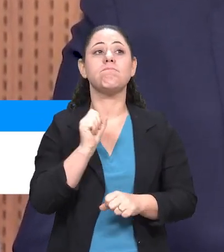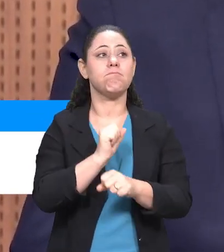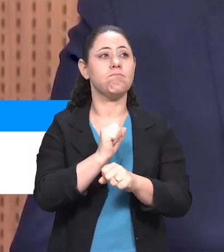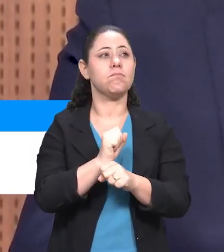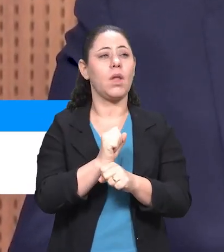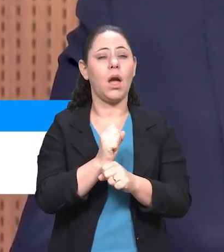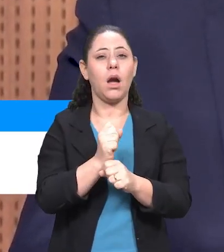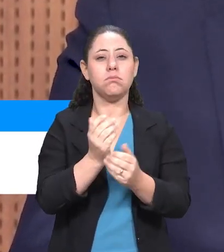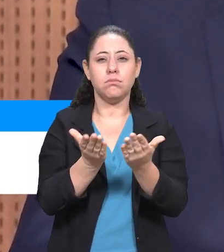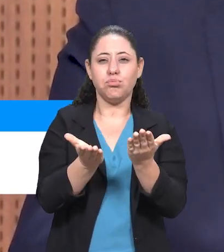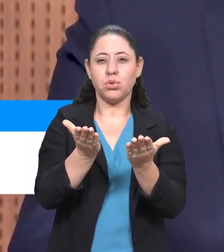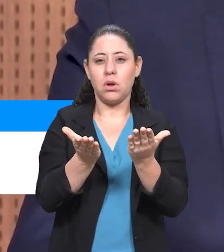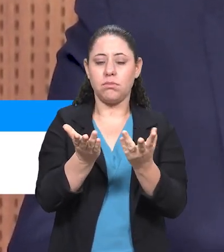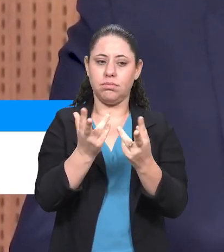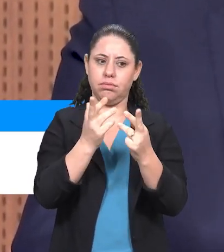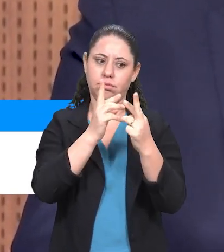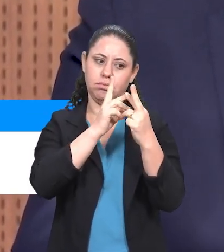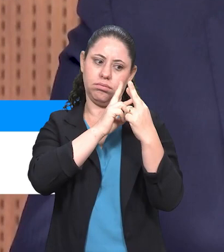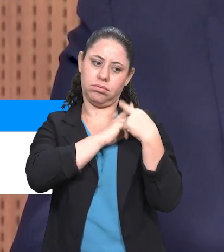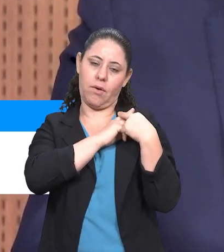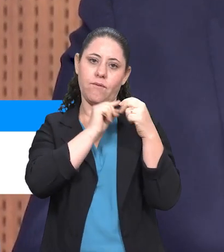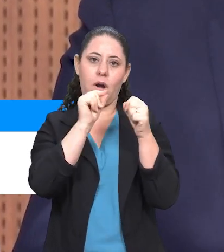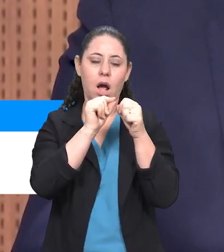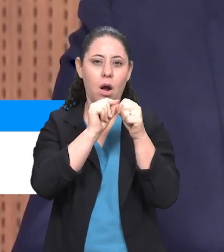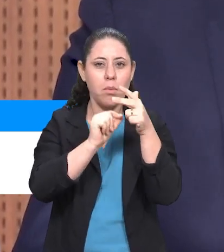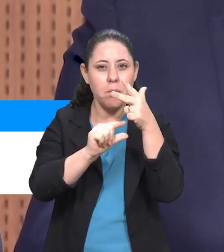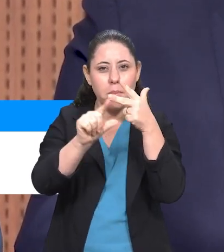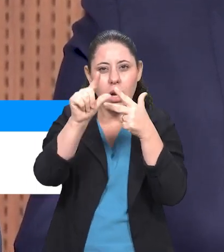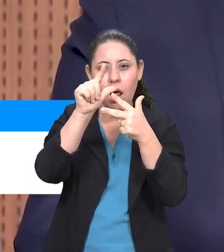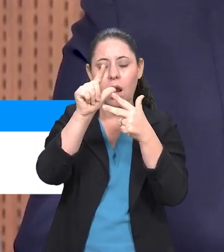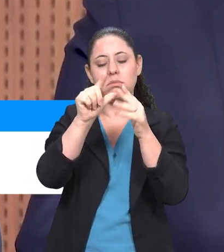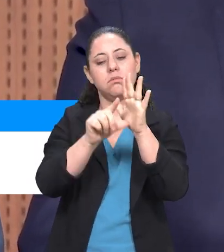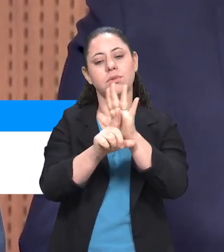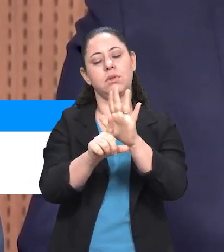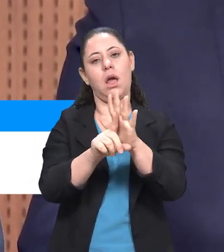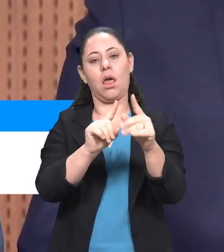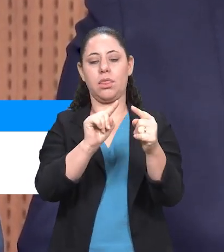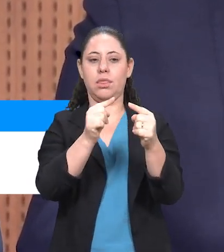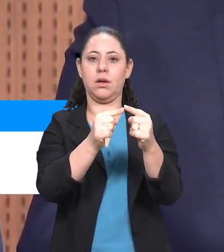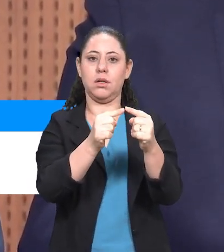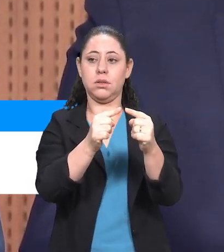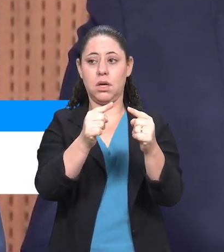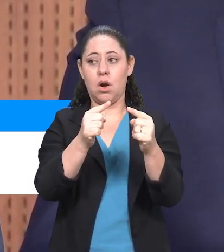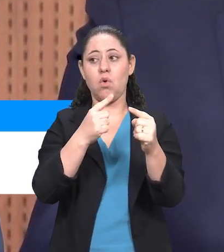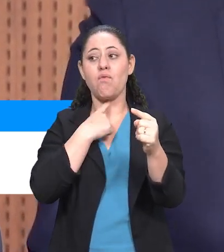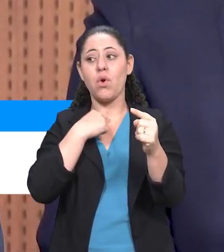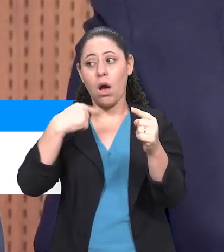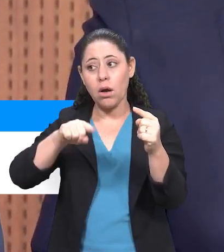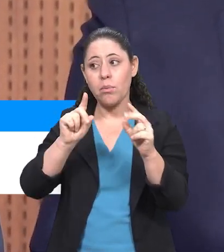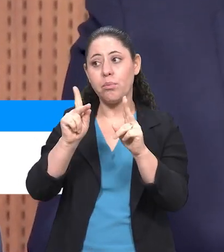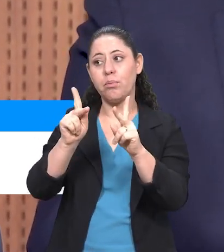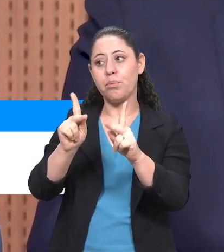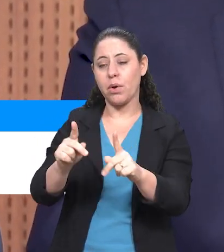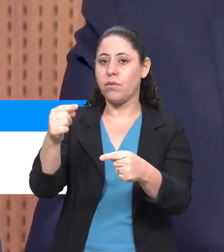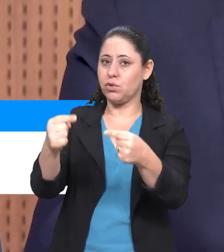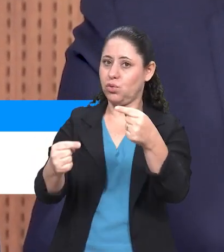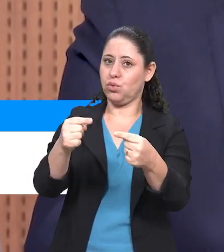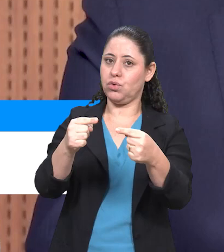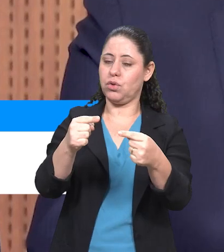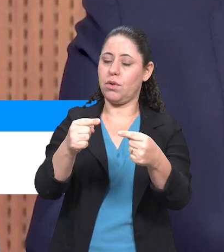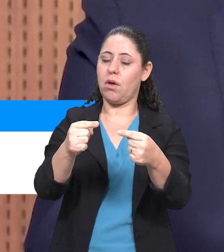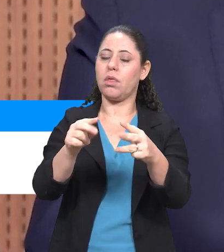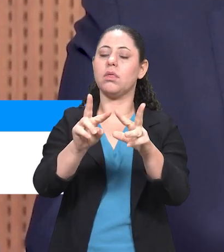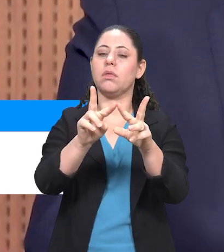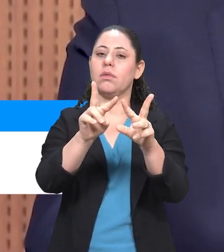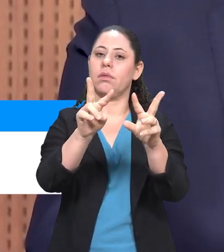equilíbrio com responsabilidade produzir uma legislação que atenda todos os interesses do sumat grossense discutindo esse tema